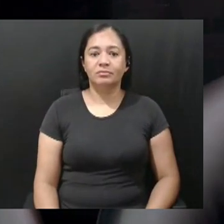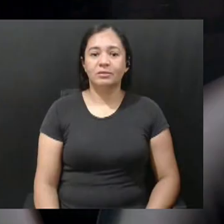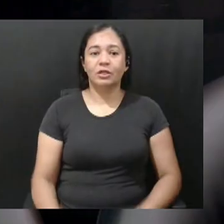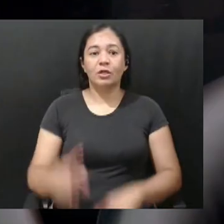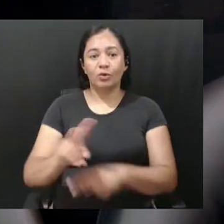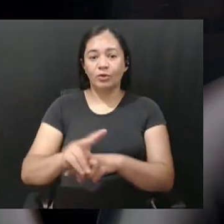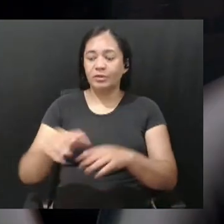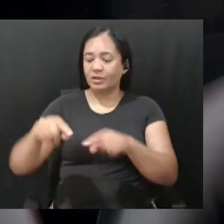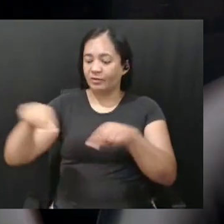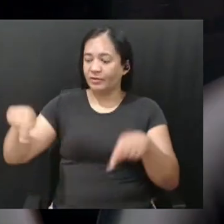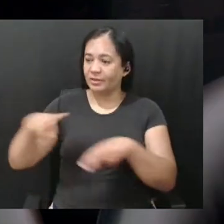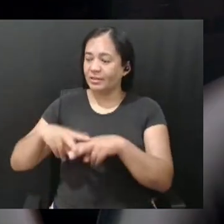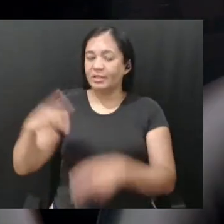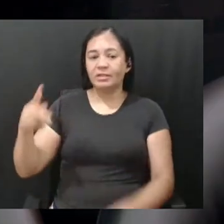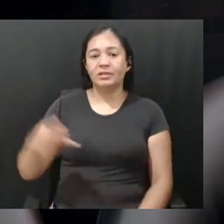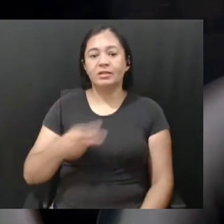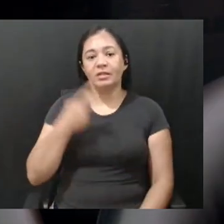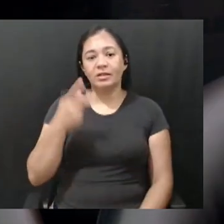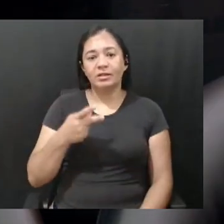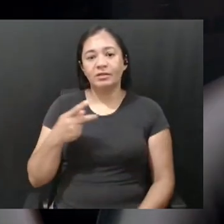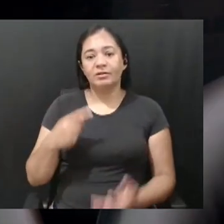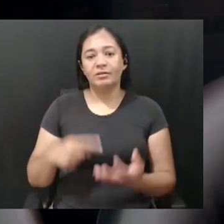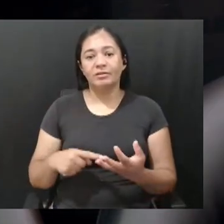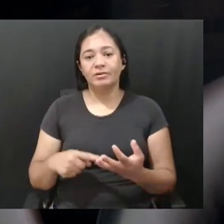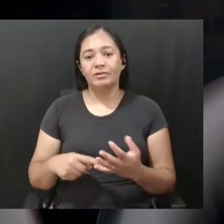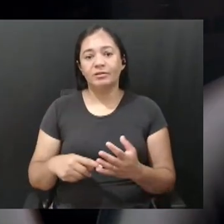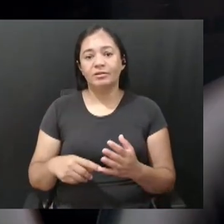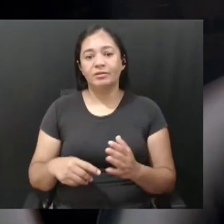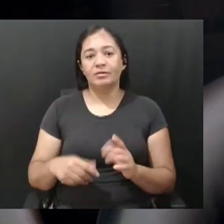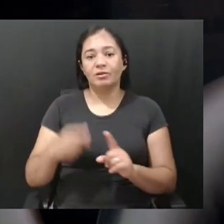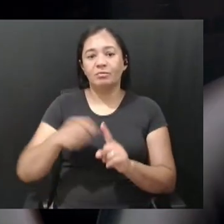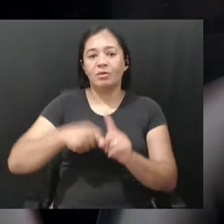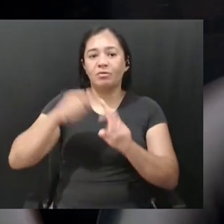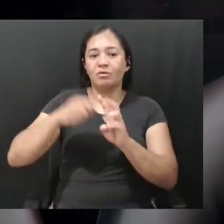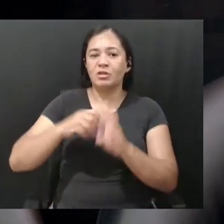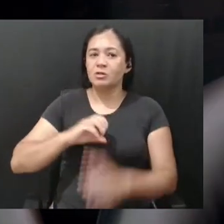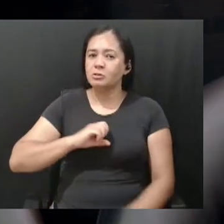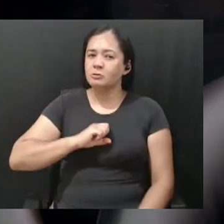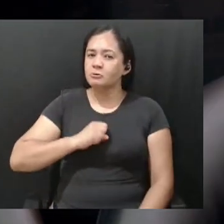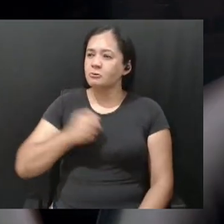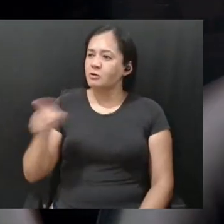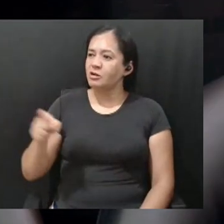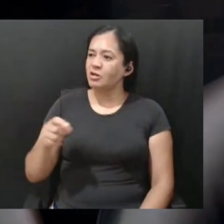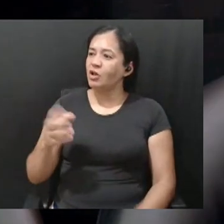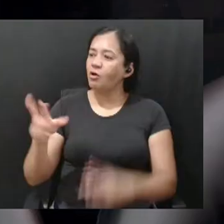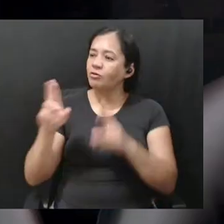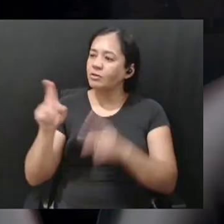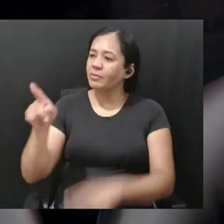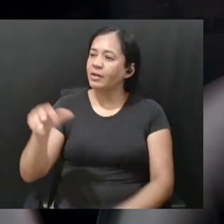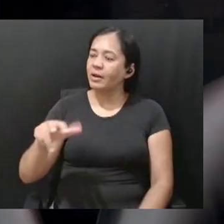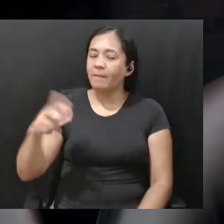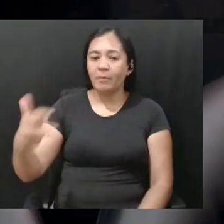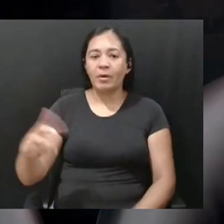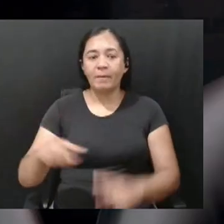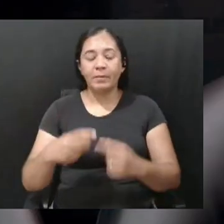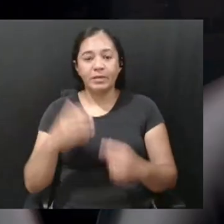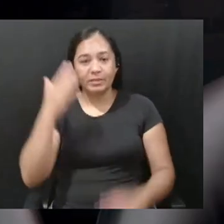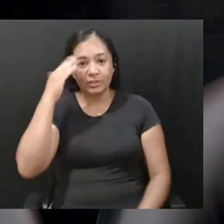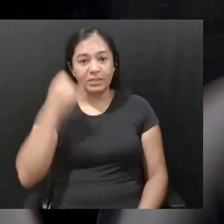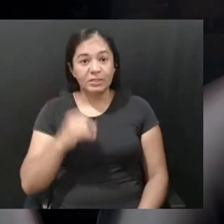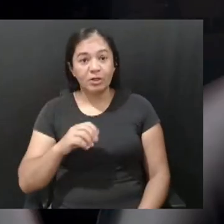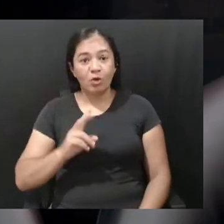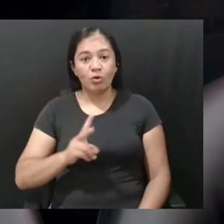né, nos 3 primeiros meses eu odiei esse homem e torci para ele morrer. Mas eu entendi que se eu continuasse odiando ele, não continuaria vivo